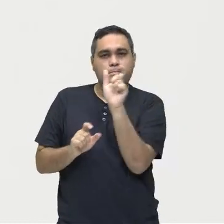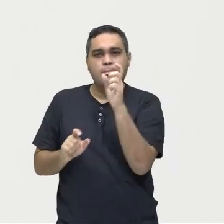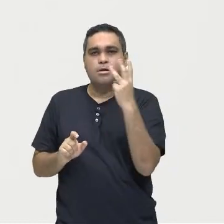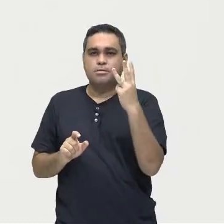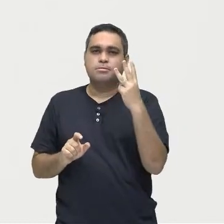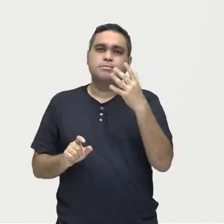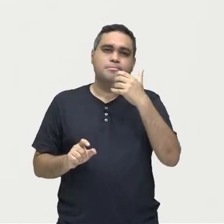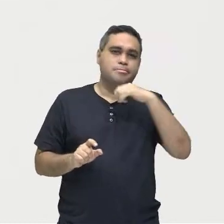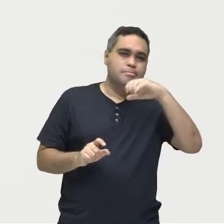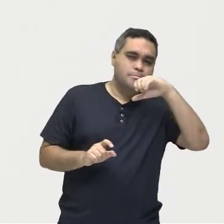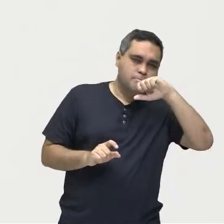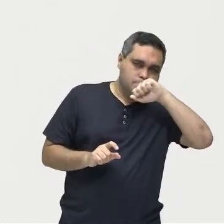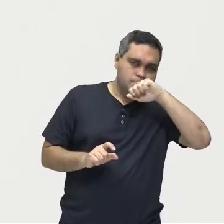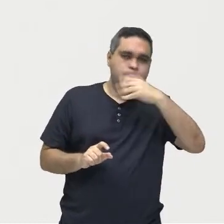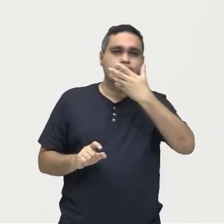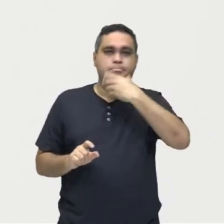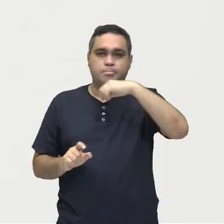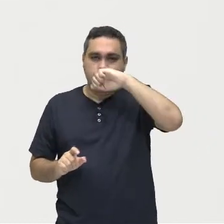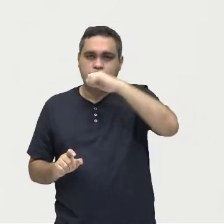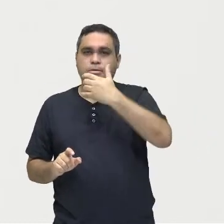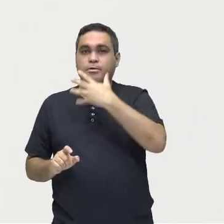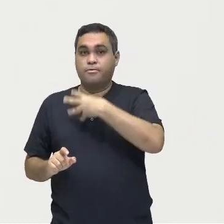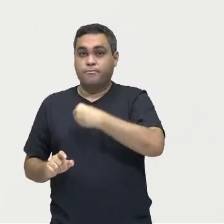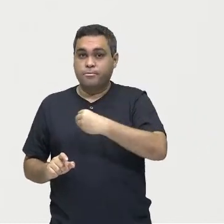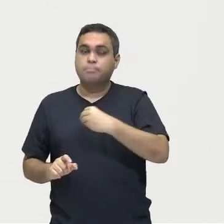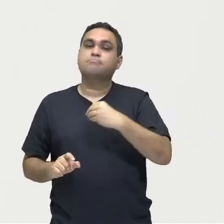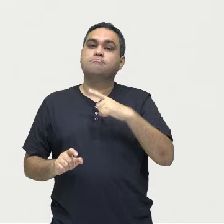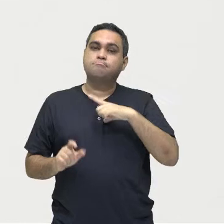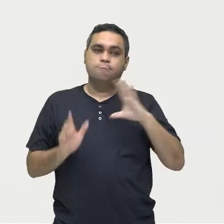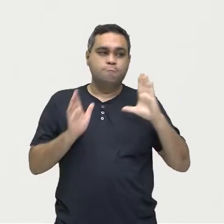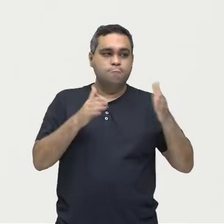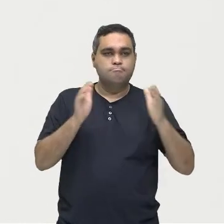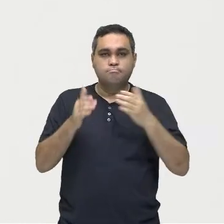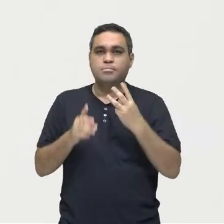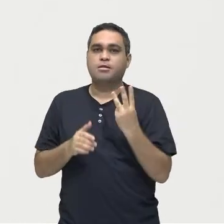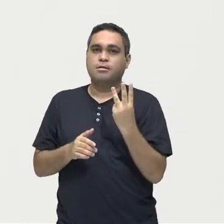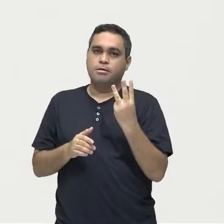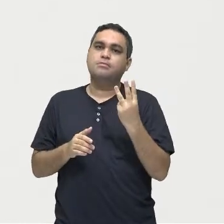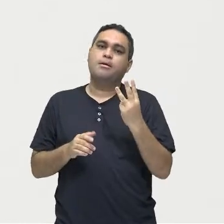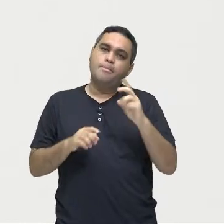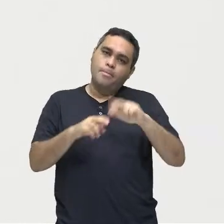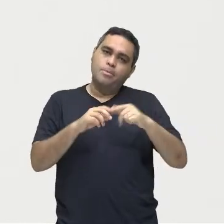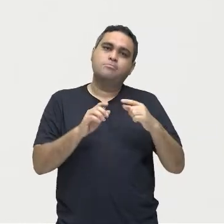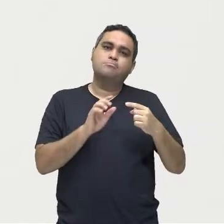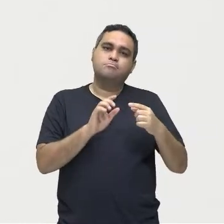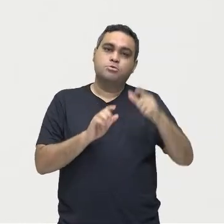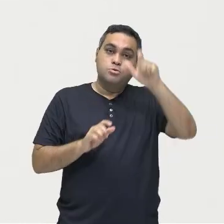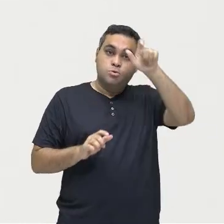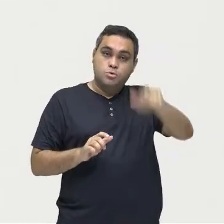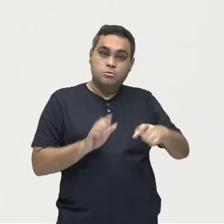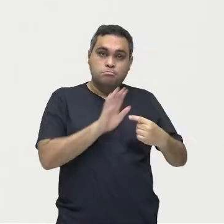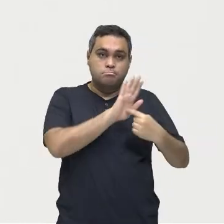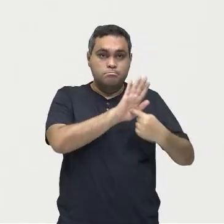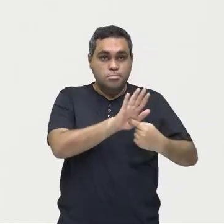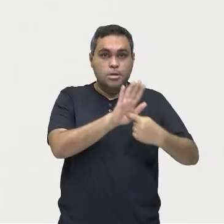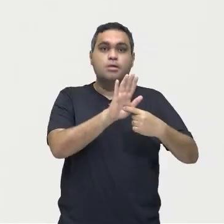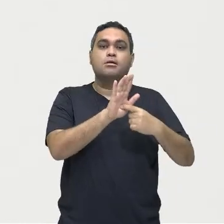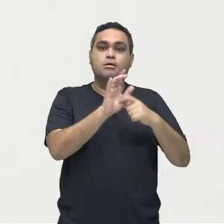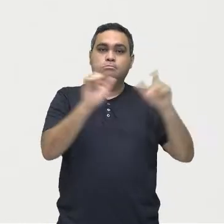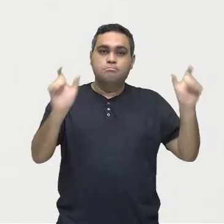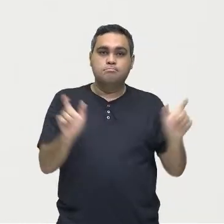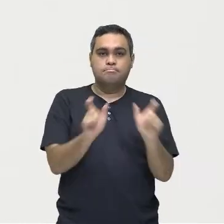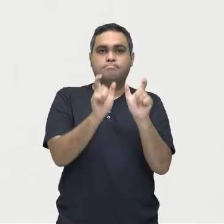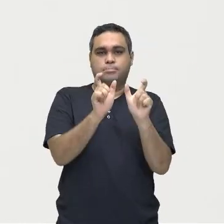oração. Assim, tem 3 núcleos, caracterizando o sujeito determinado composto. Então, ele é determinado por quê?